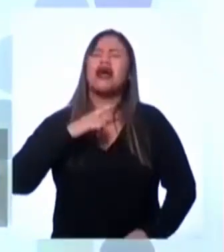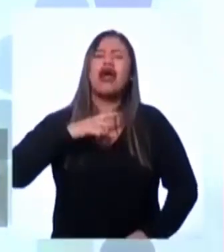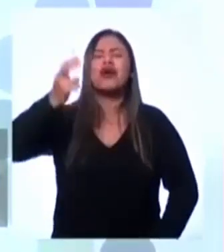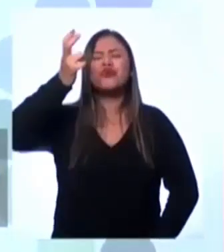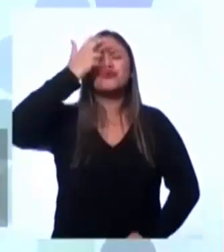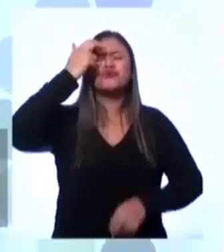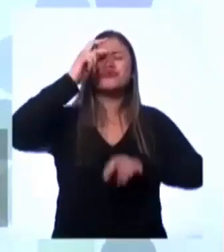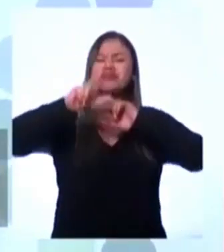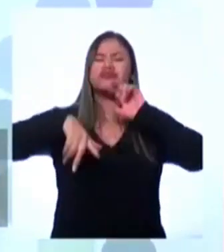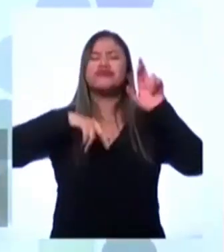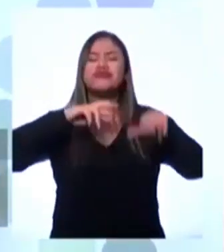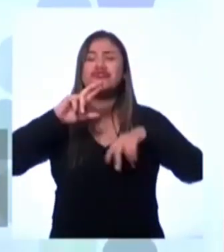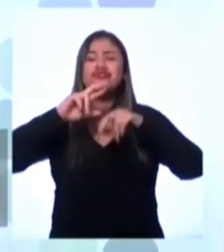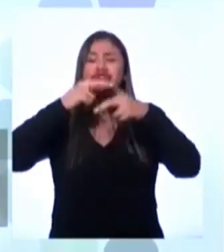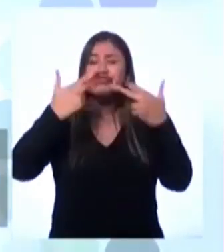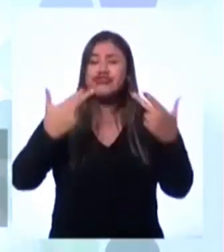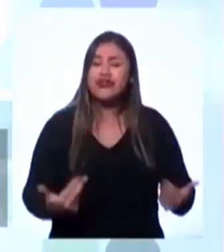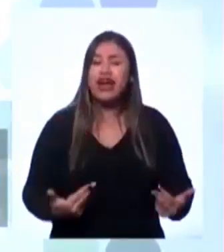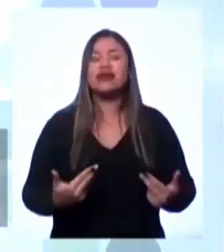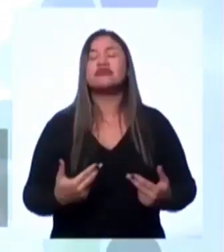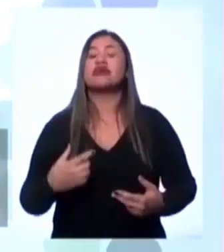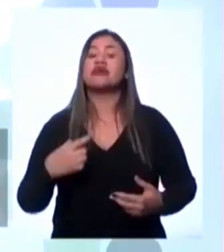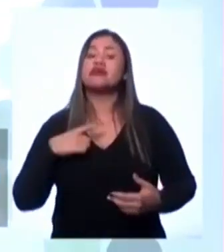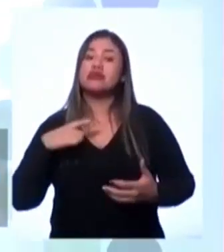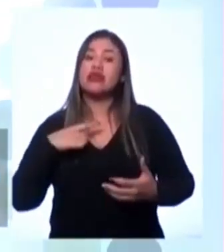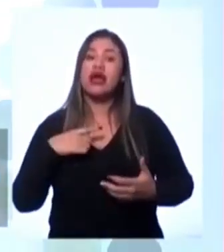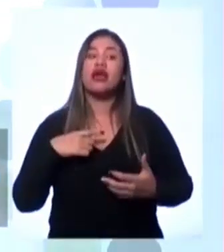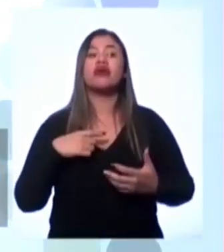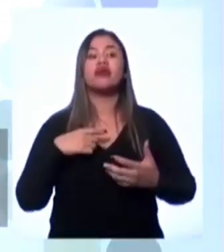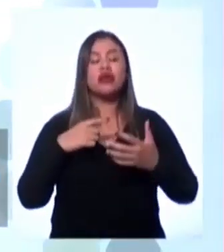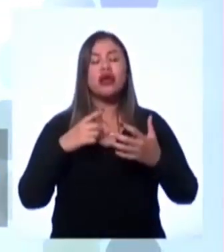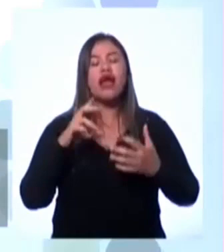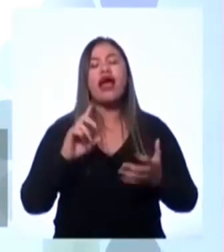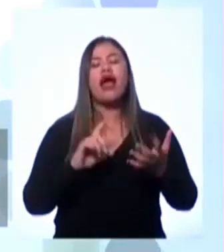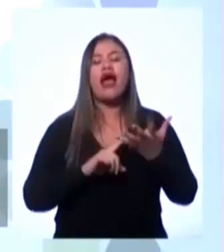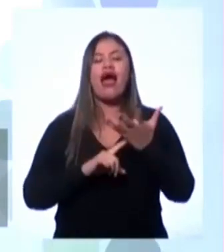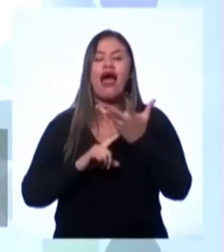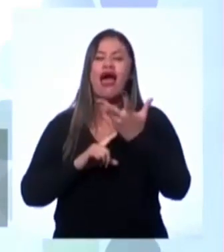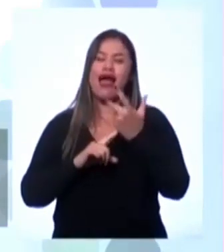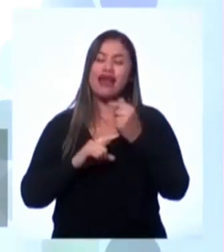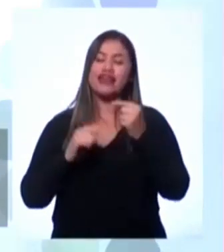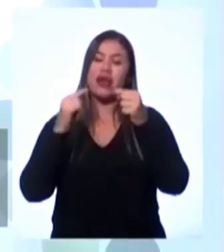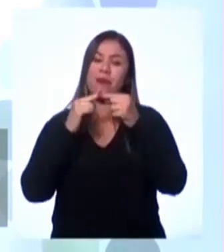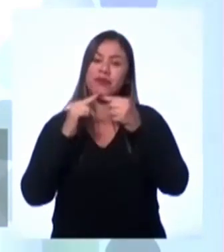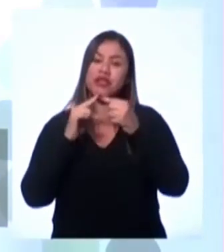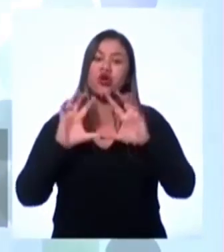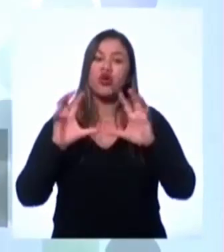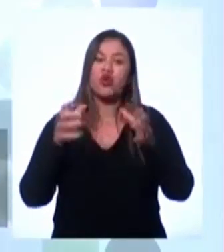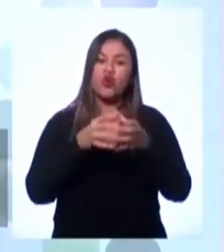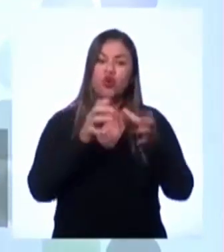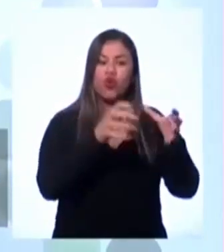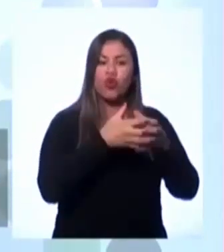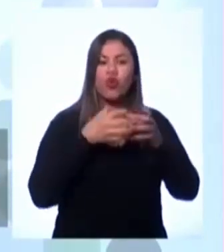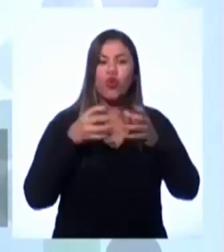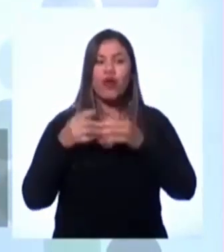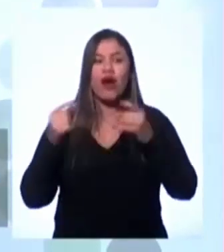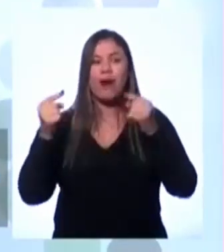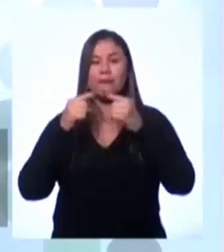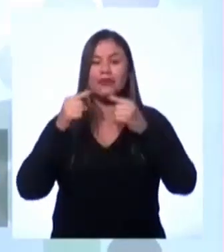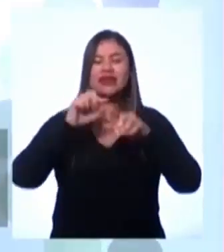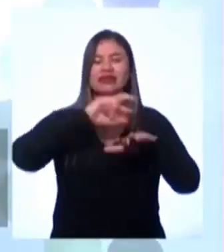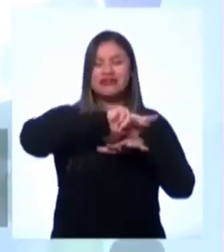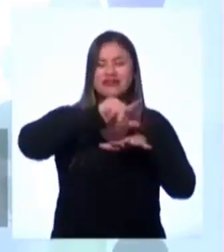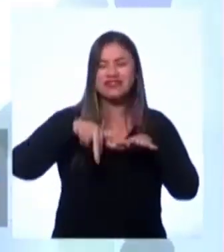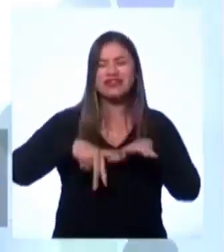temos muitas manifestações artísticas dos povos que compõem a diversidade brasileira. E agora vocês vão dar uma